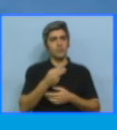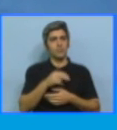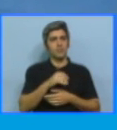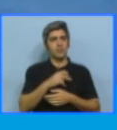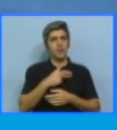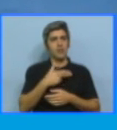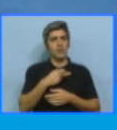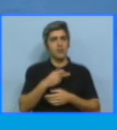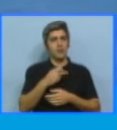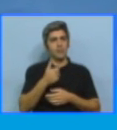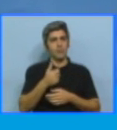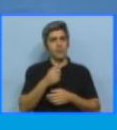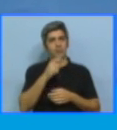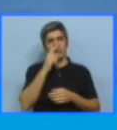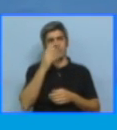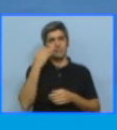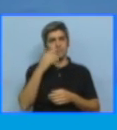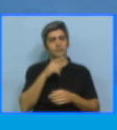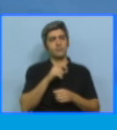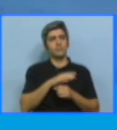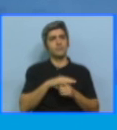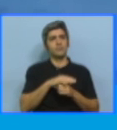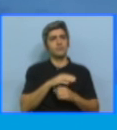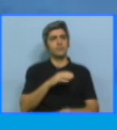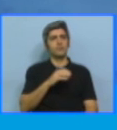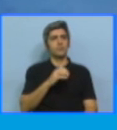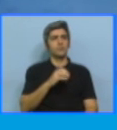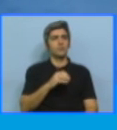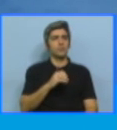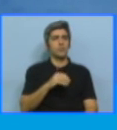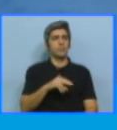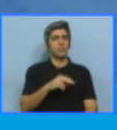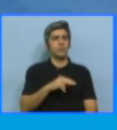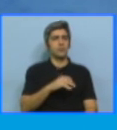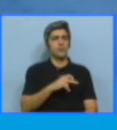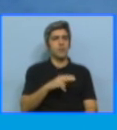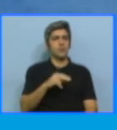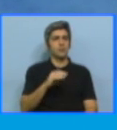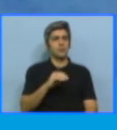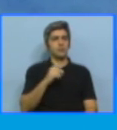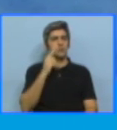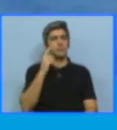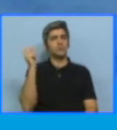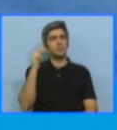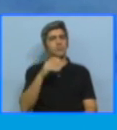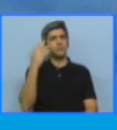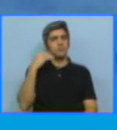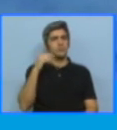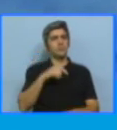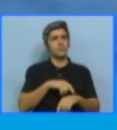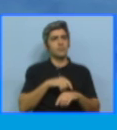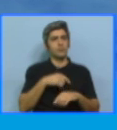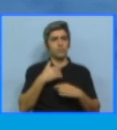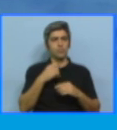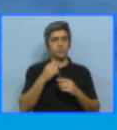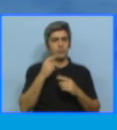bom, refrescar... E em que circunstâncias é que chegaram os comunianos a Portugal? Em circunstâncias particulares, os comunianos tinham